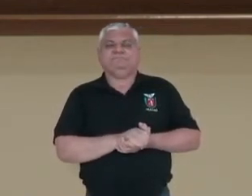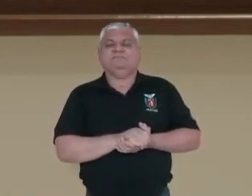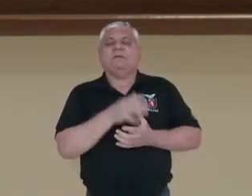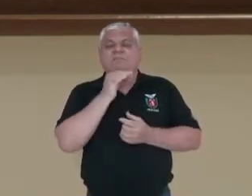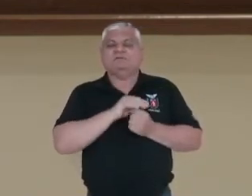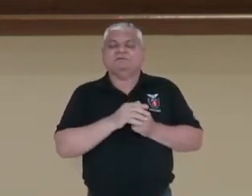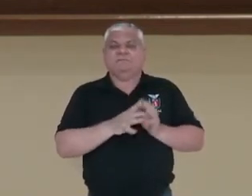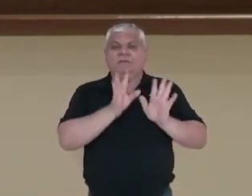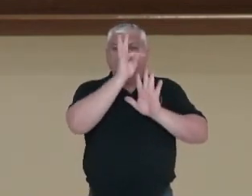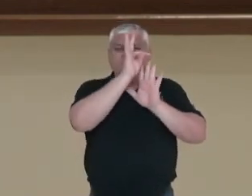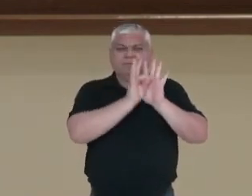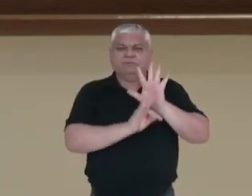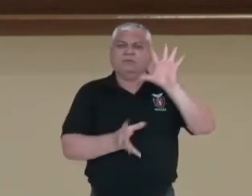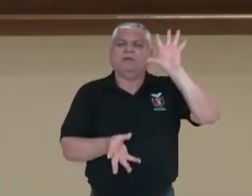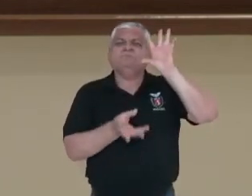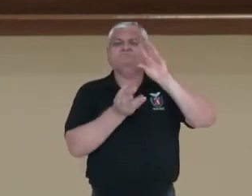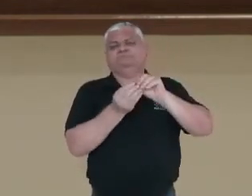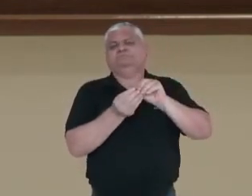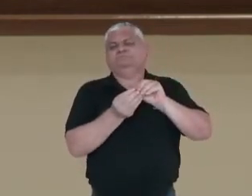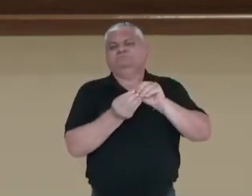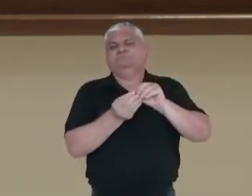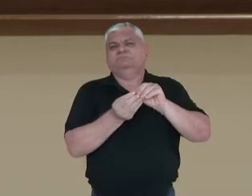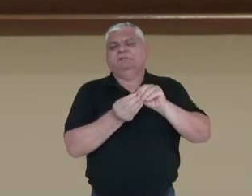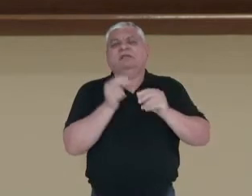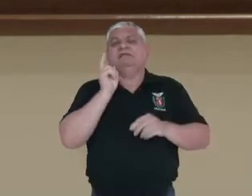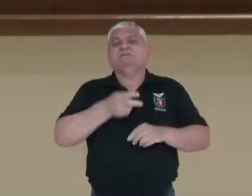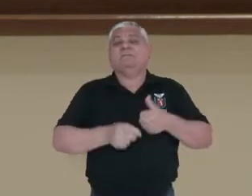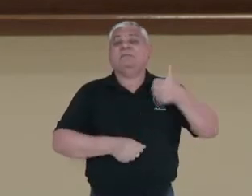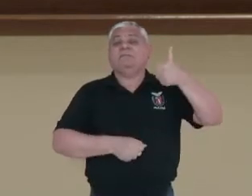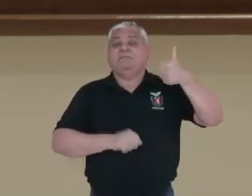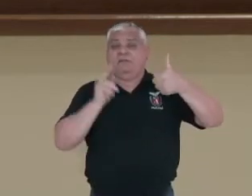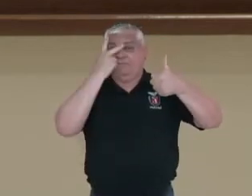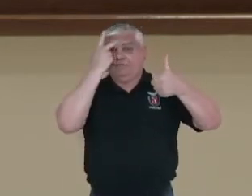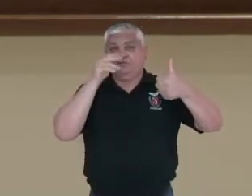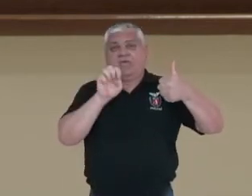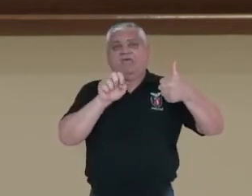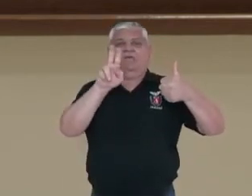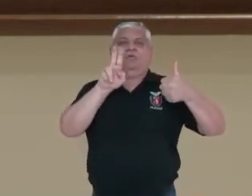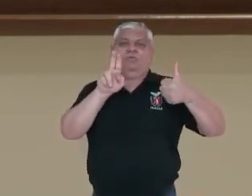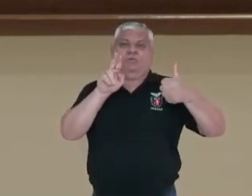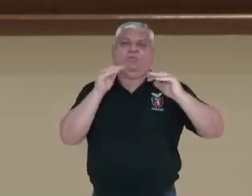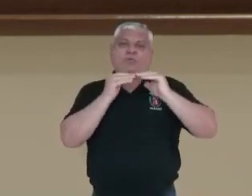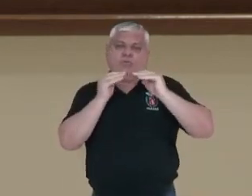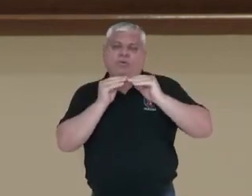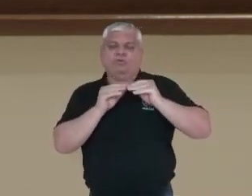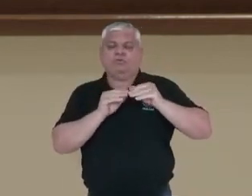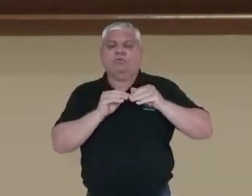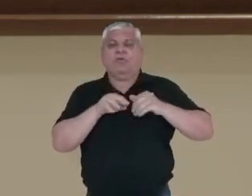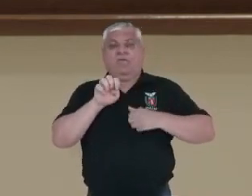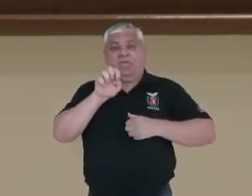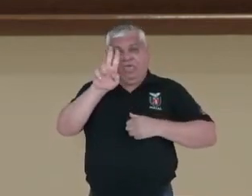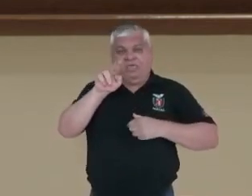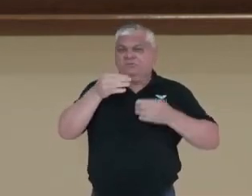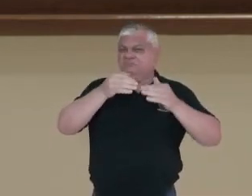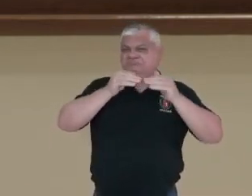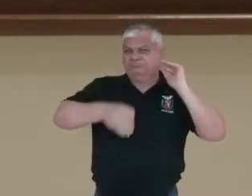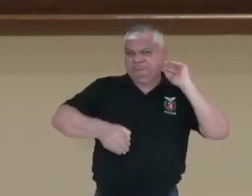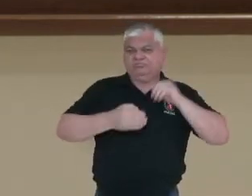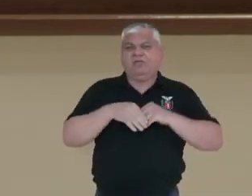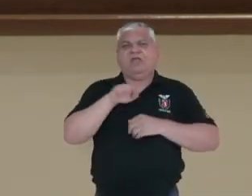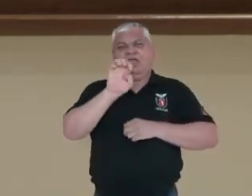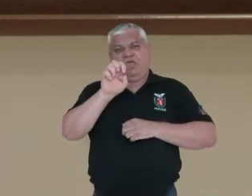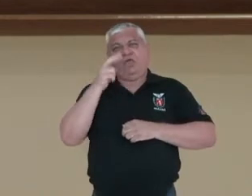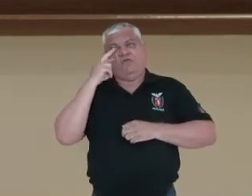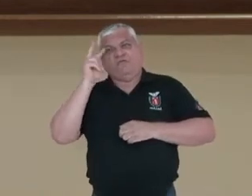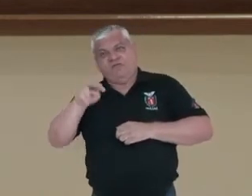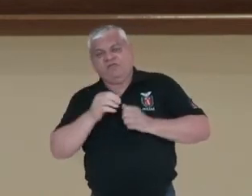eles são breves, escritos em primeira pessoa, porque a carta do leitor é eu que estou falando, eu concordo, eu discordo, eu acho bom, eu não acho, eu